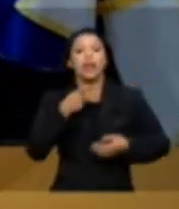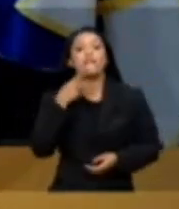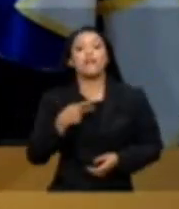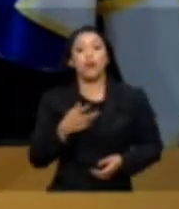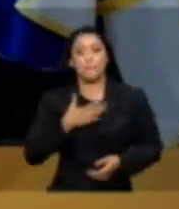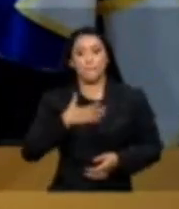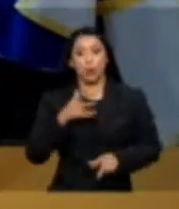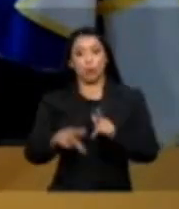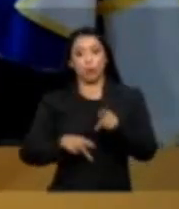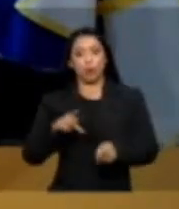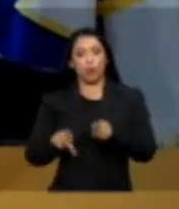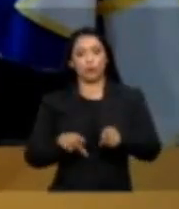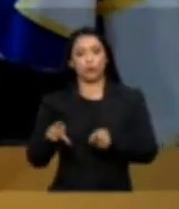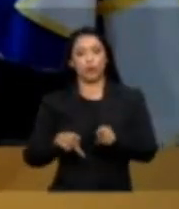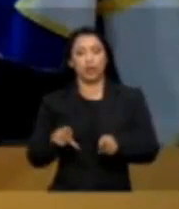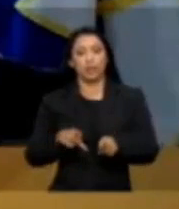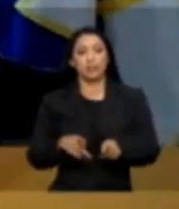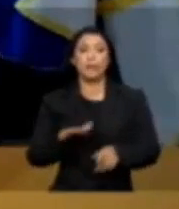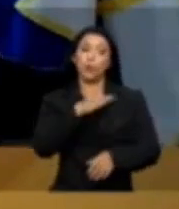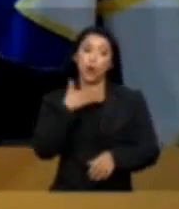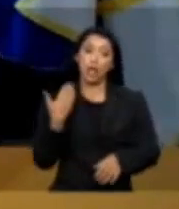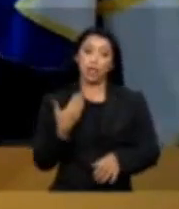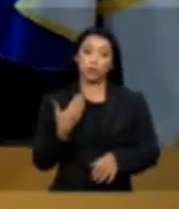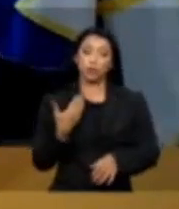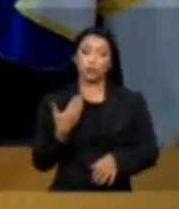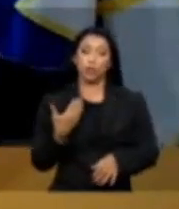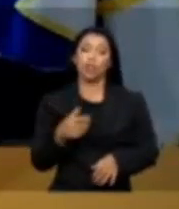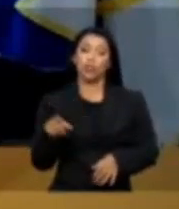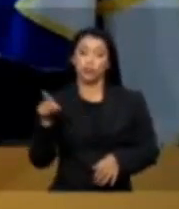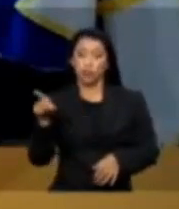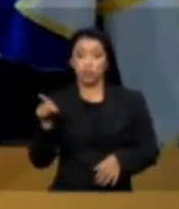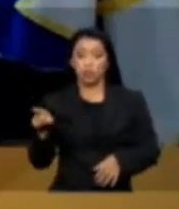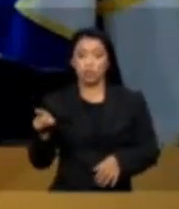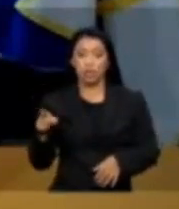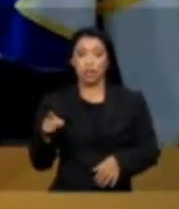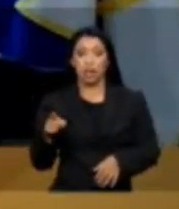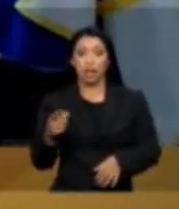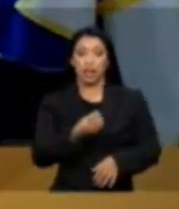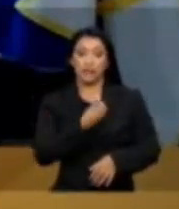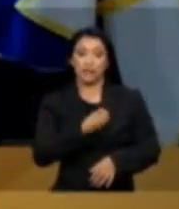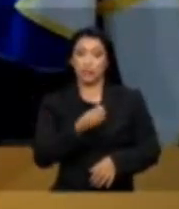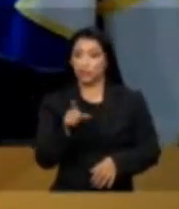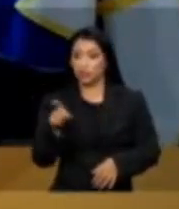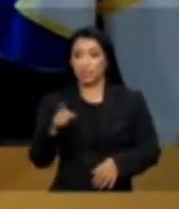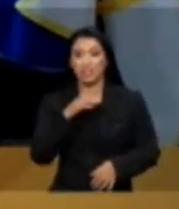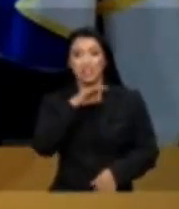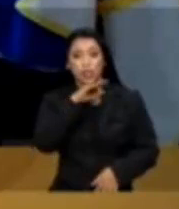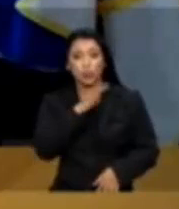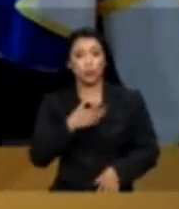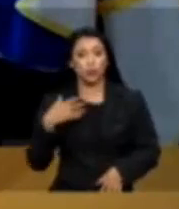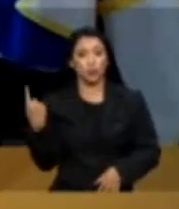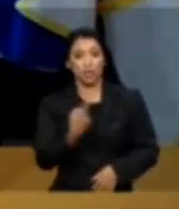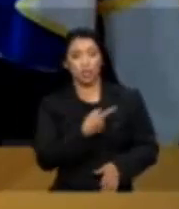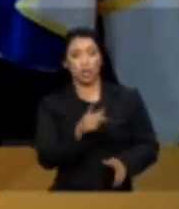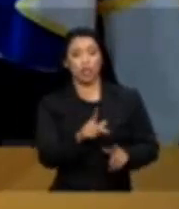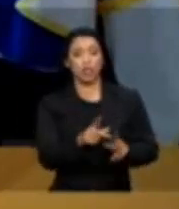está morrendo nas mãos do seu povo. A vida de vocês não é boa para nós índios. Nós temos